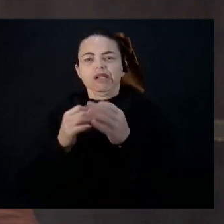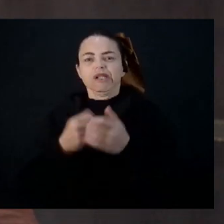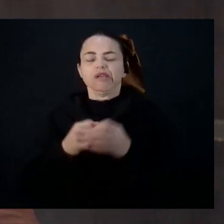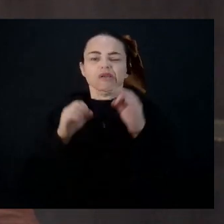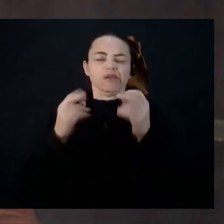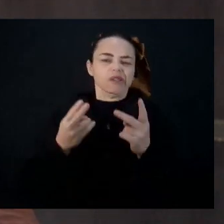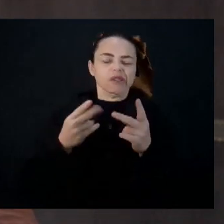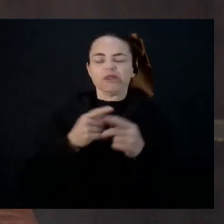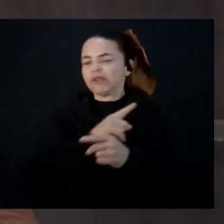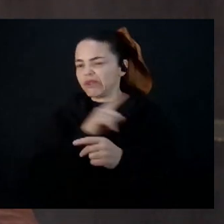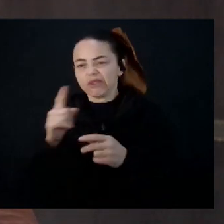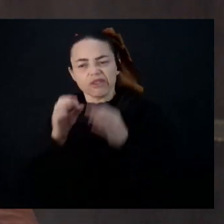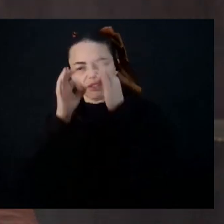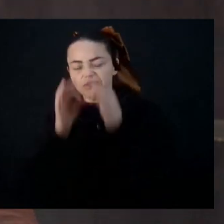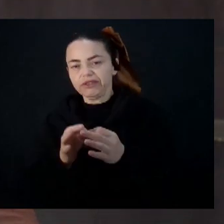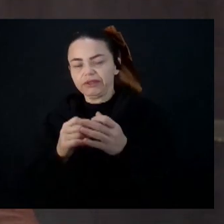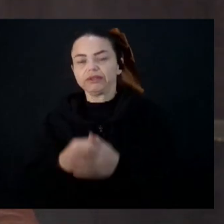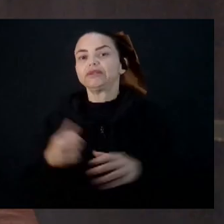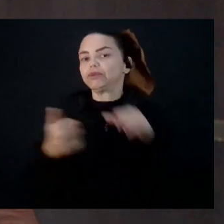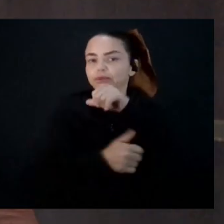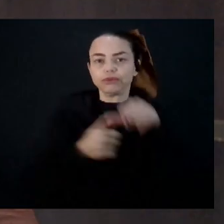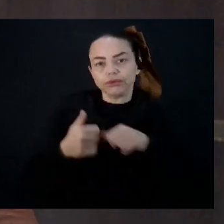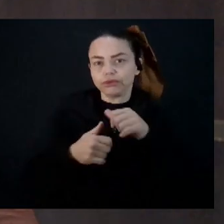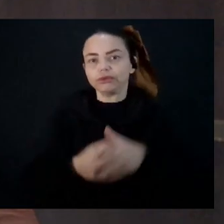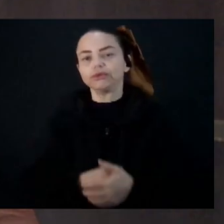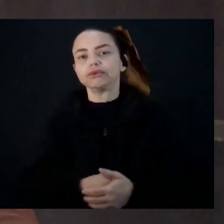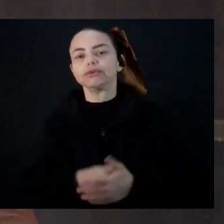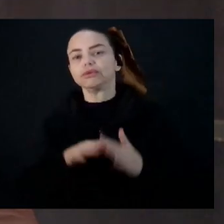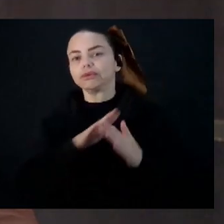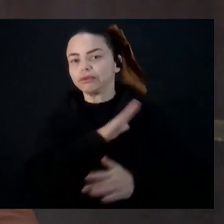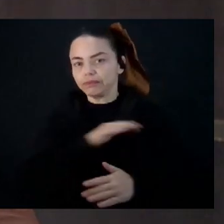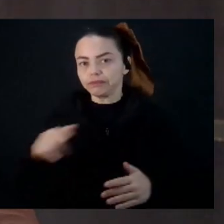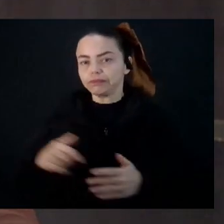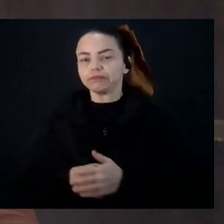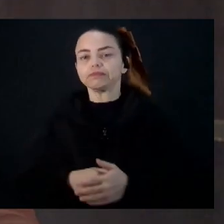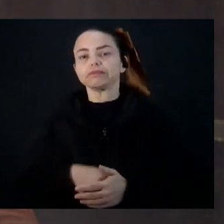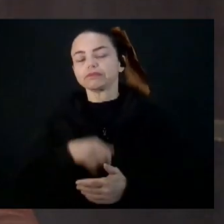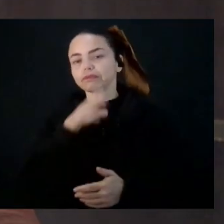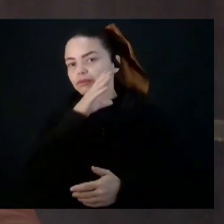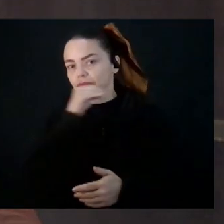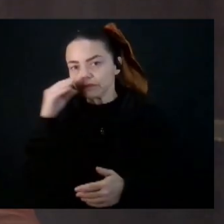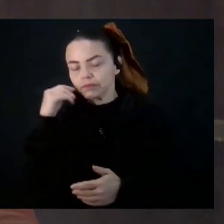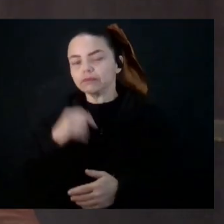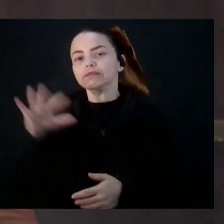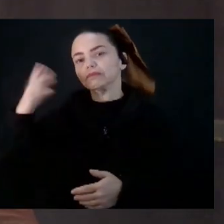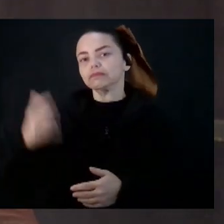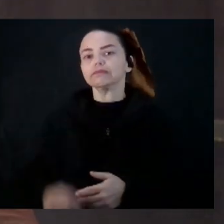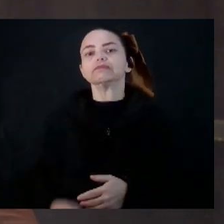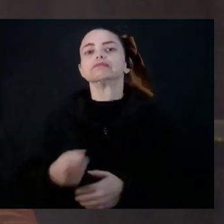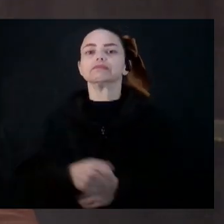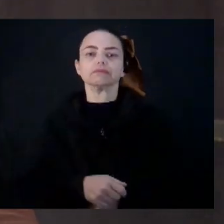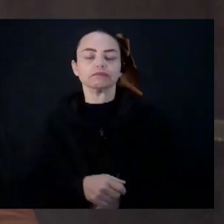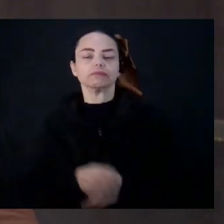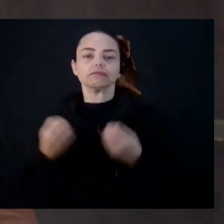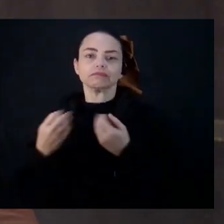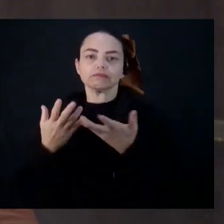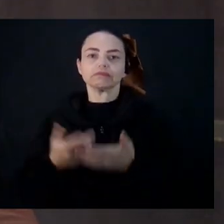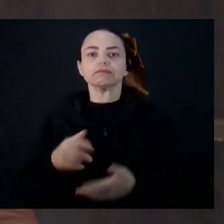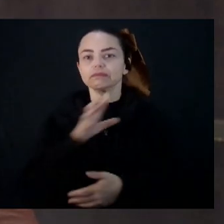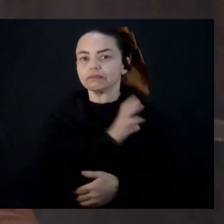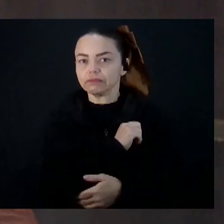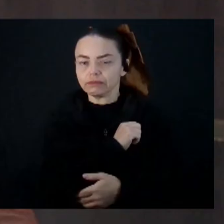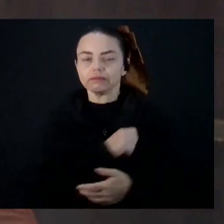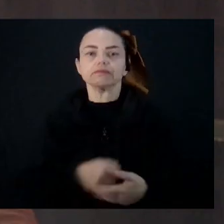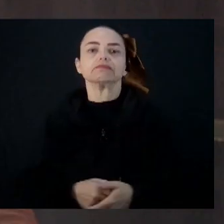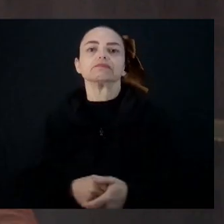não acerte, mas a transformação da criança, do adolescente vai acontecer se a coisa é dada com amor, né? Então,